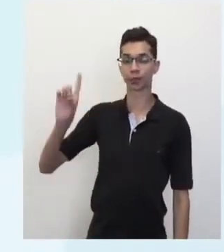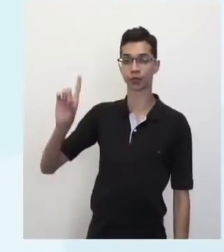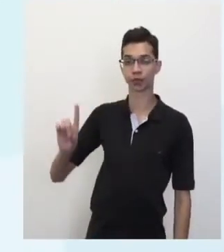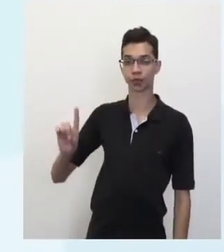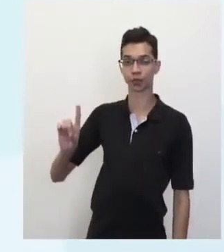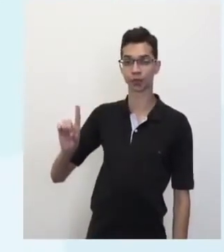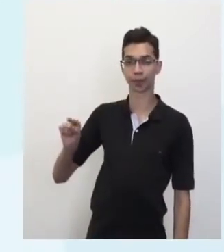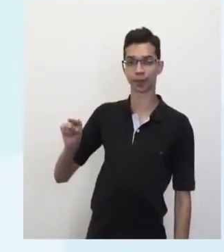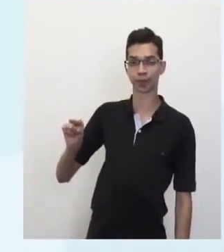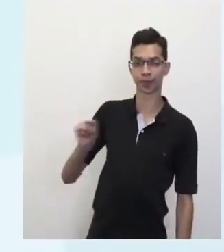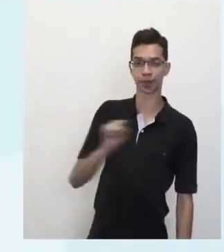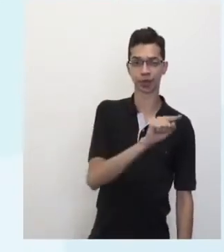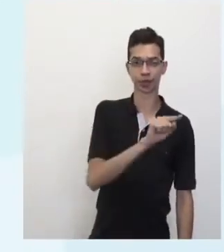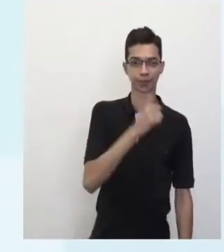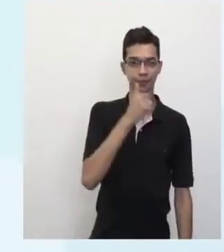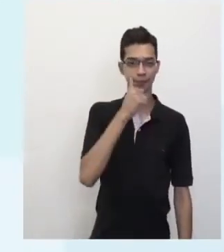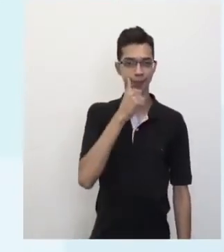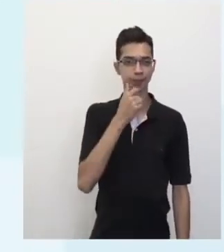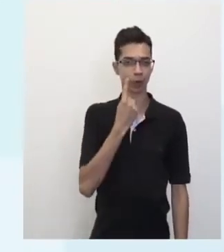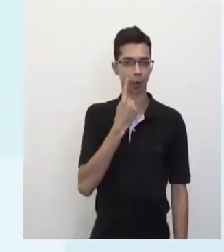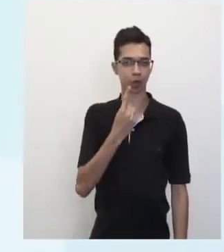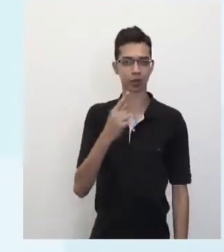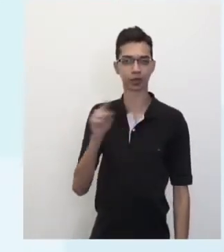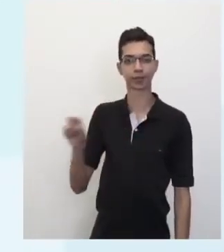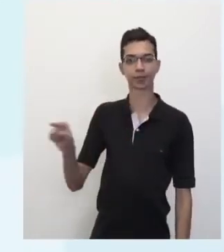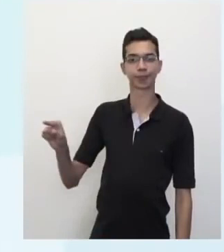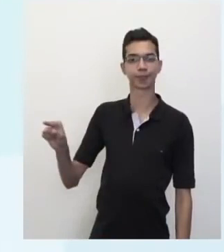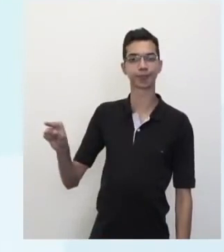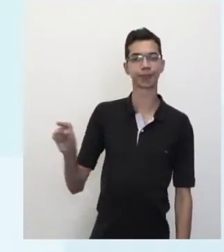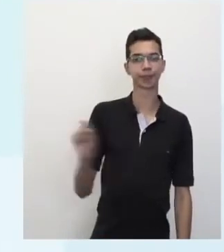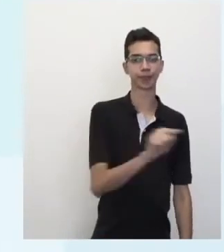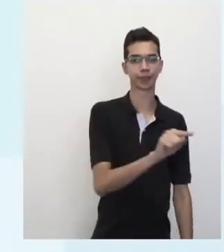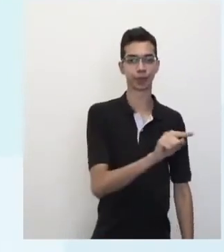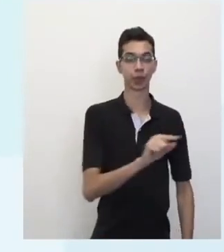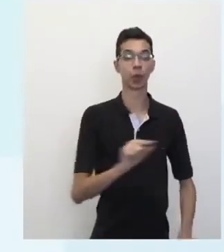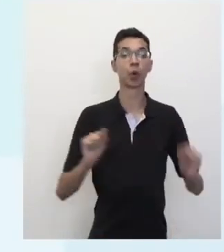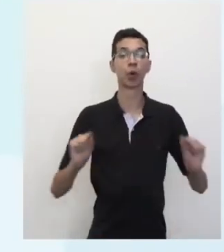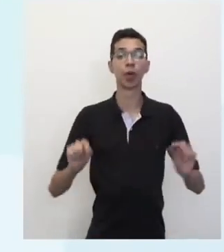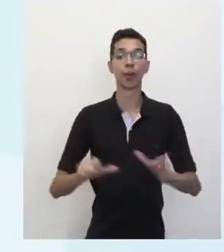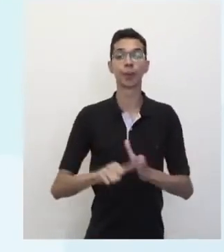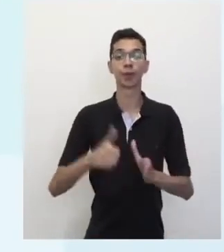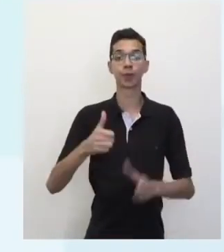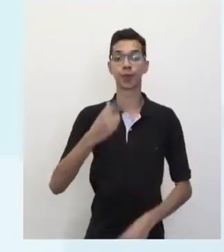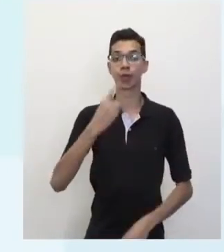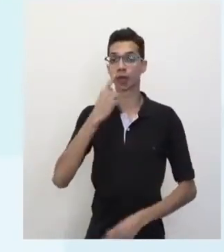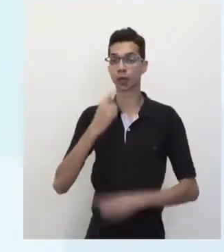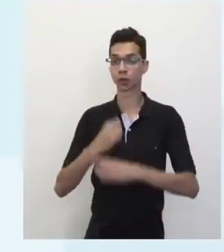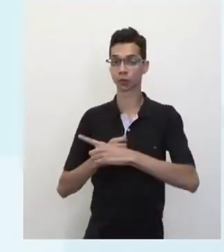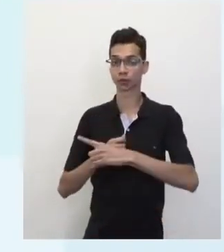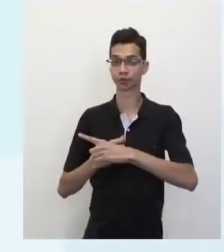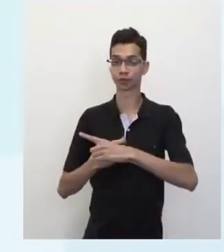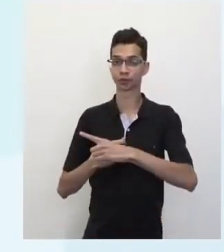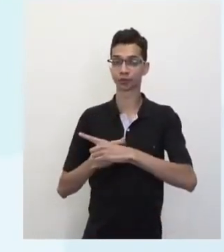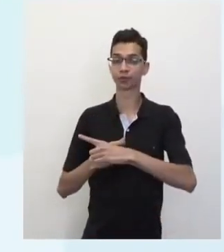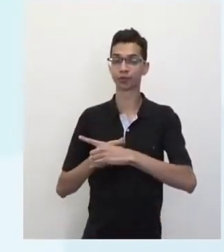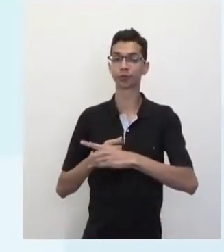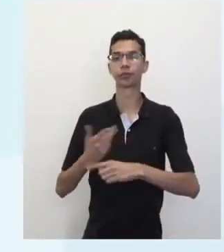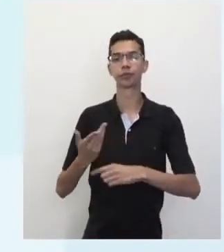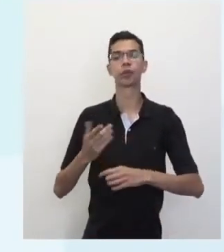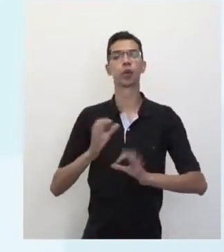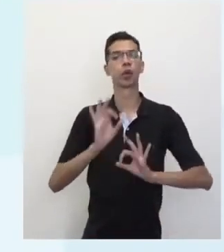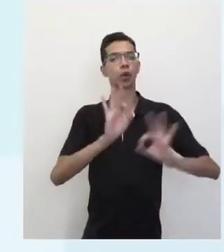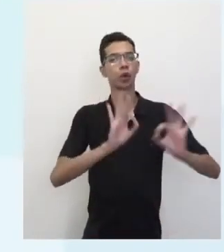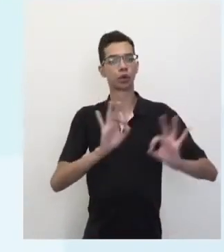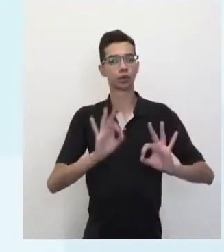olhando daqui para lá, nesse sentido, e o que tiver aparecendo primeiro entre radiciação e potenciação, a gente vai resolver. O